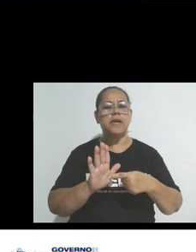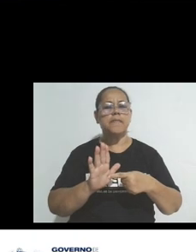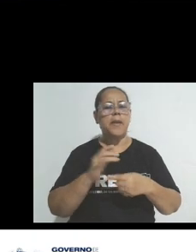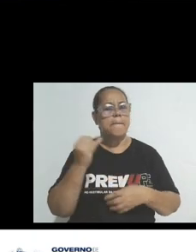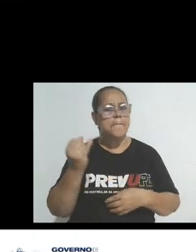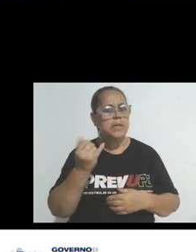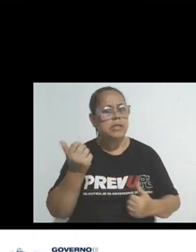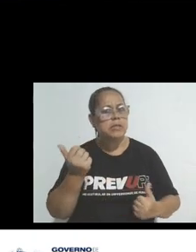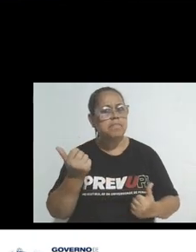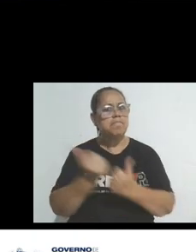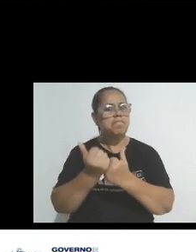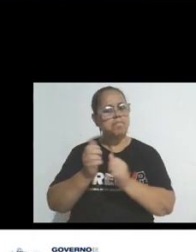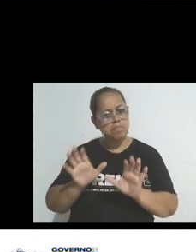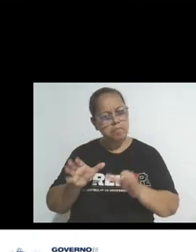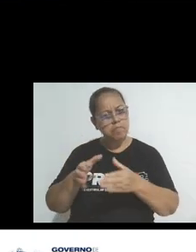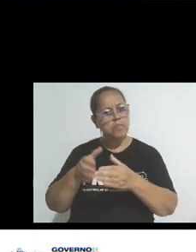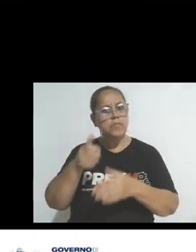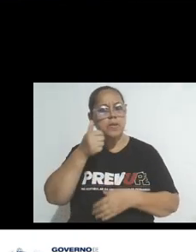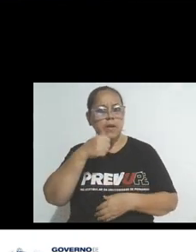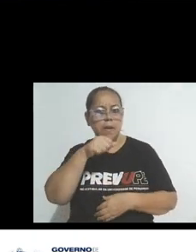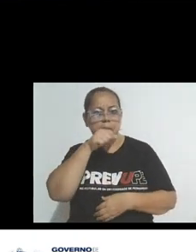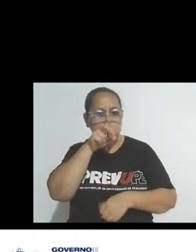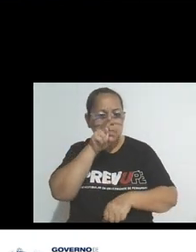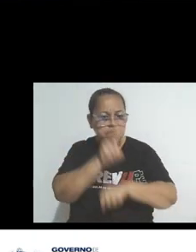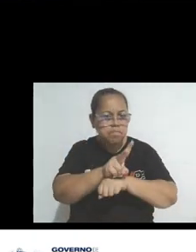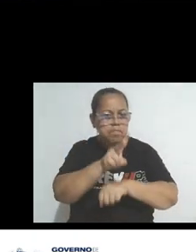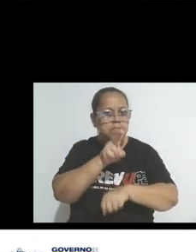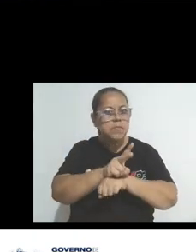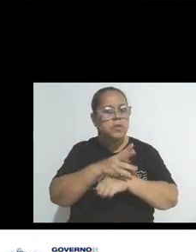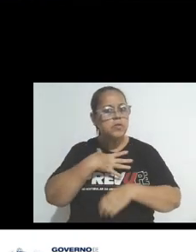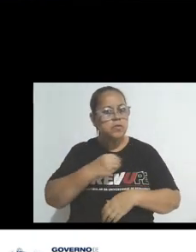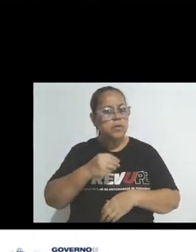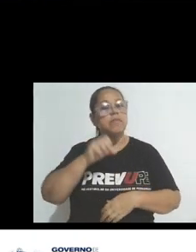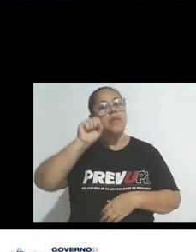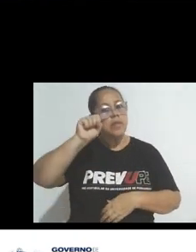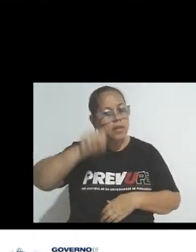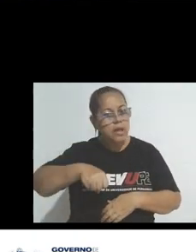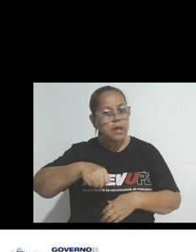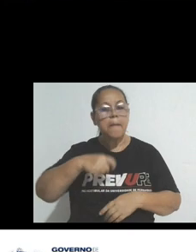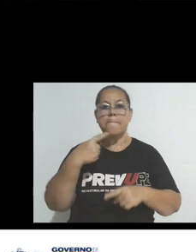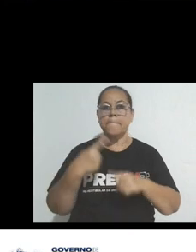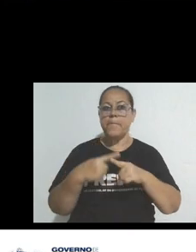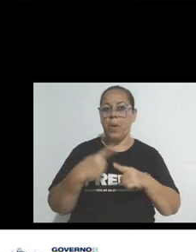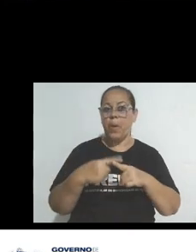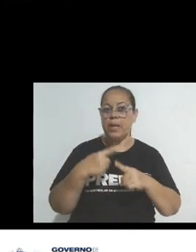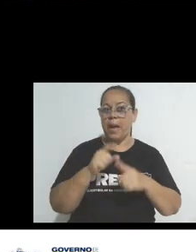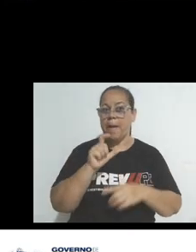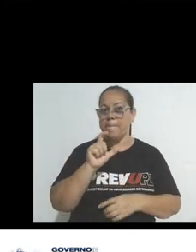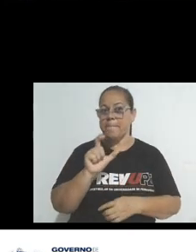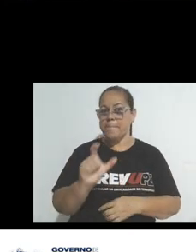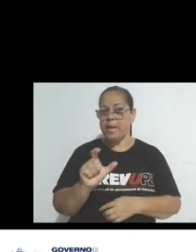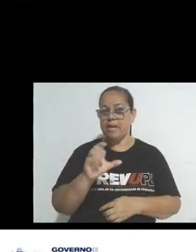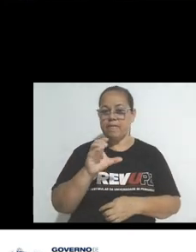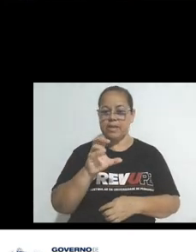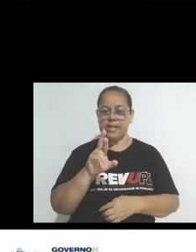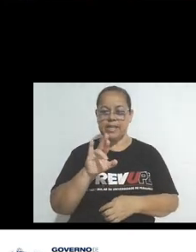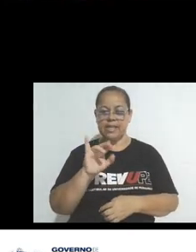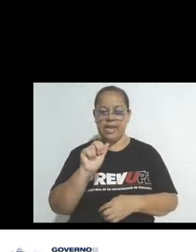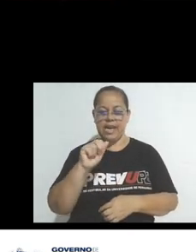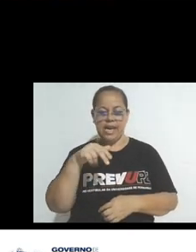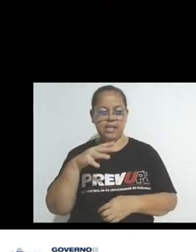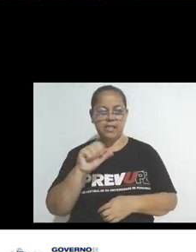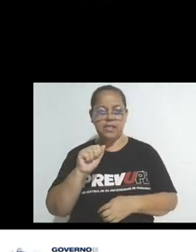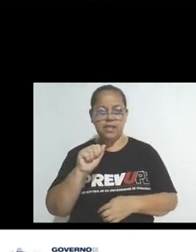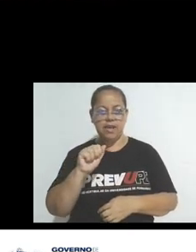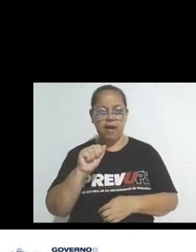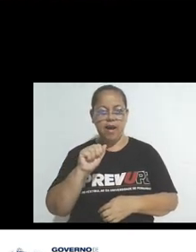de apoio para as mães na criação dos seus filhos sim porque criança não é criança de criança como